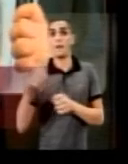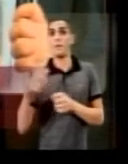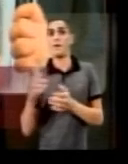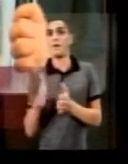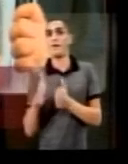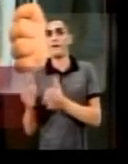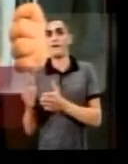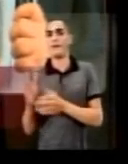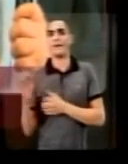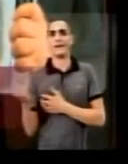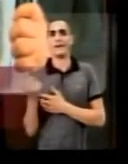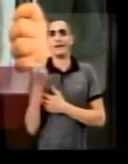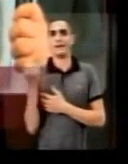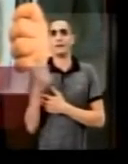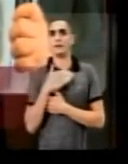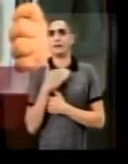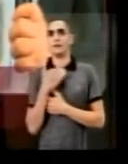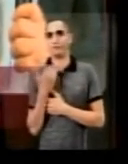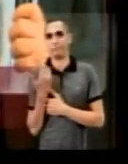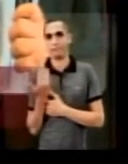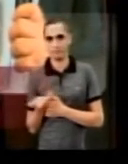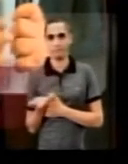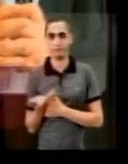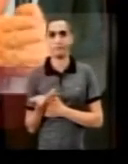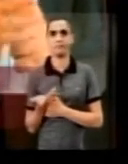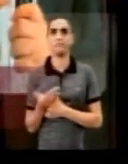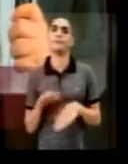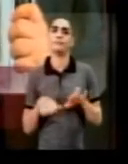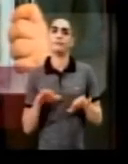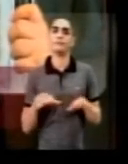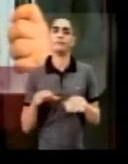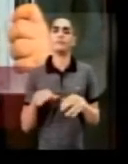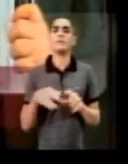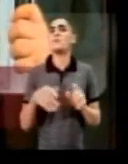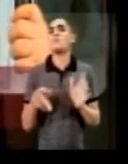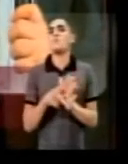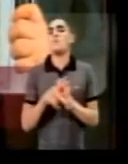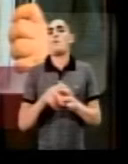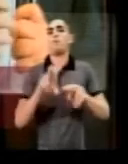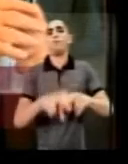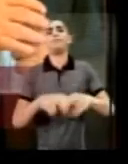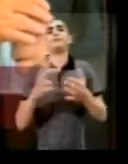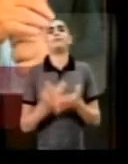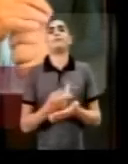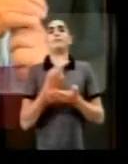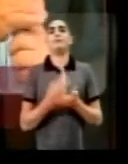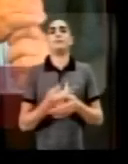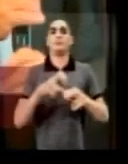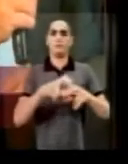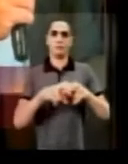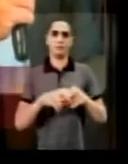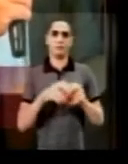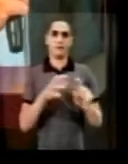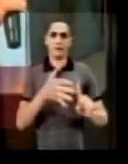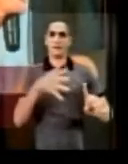dessa síndrome respiratória aguda grave. Então, você vê que tem sempre um espaço entre eles,